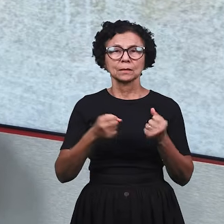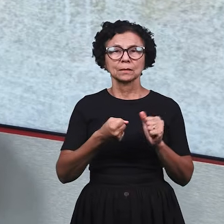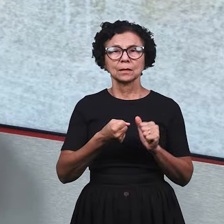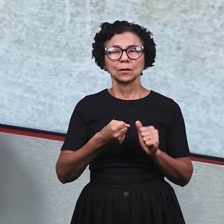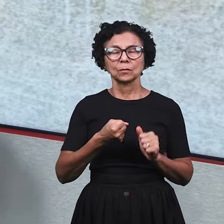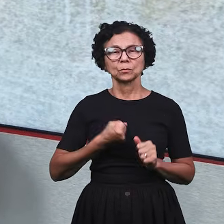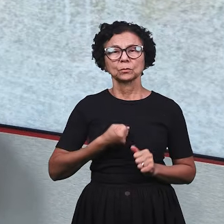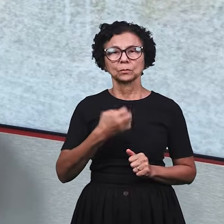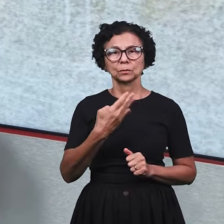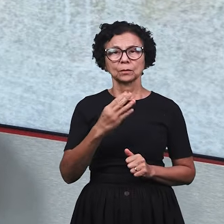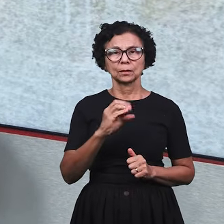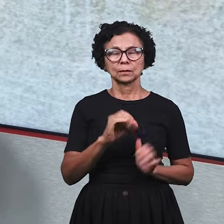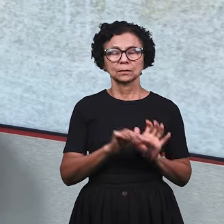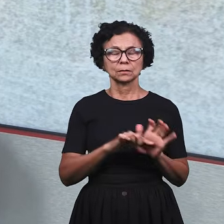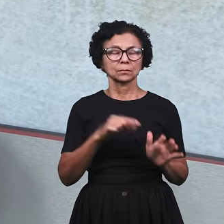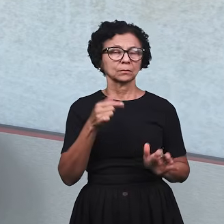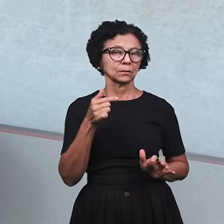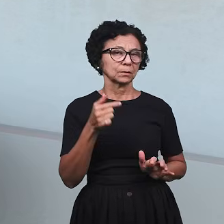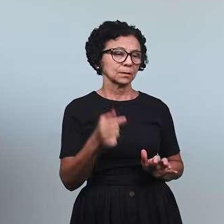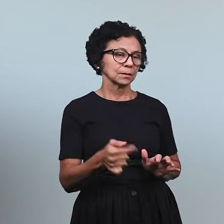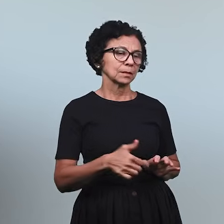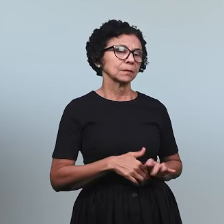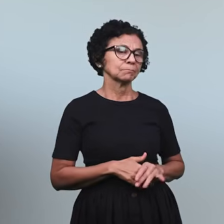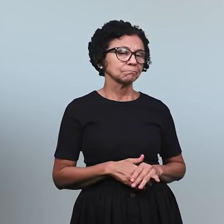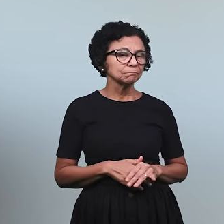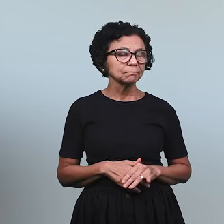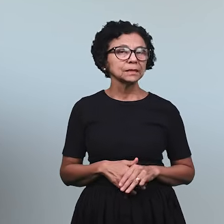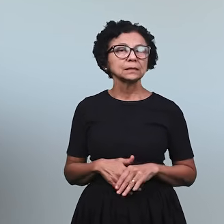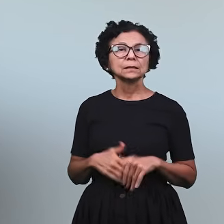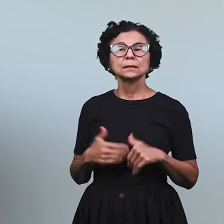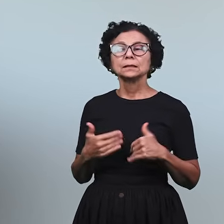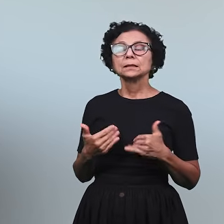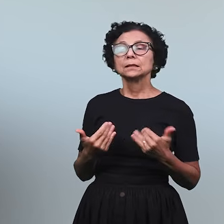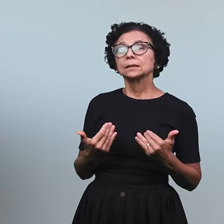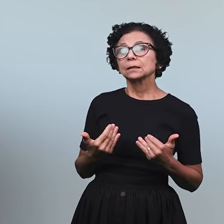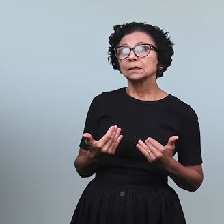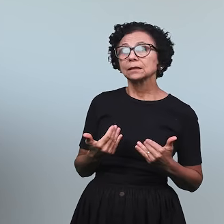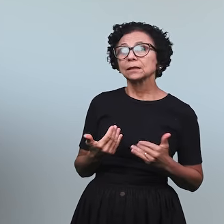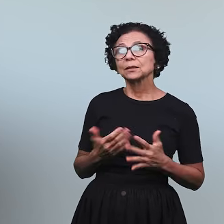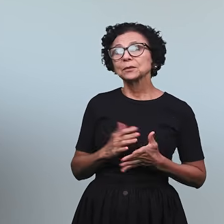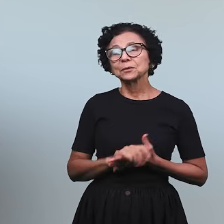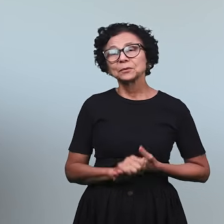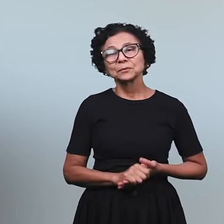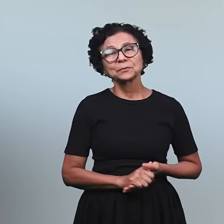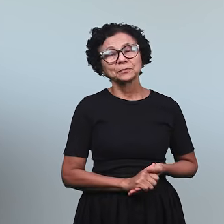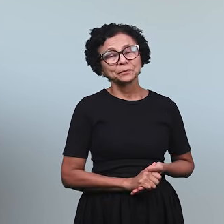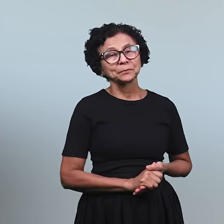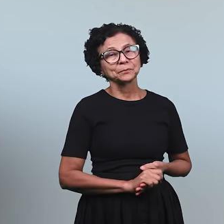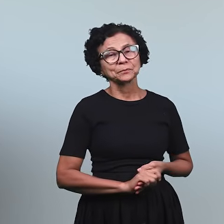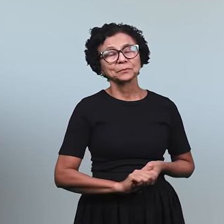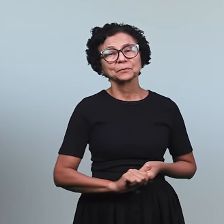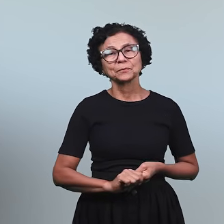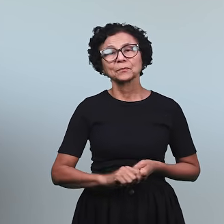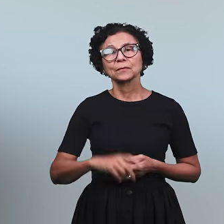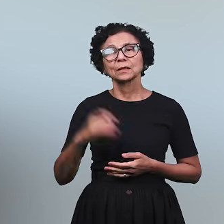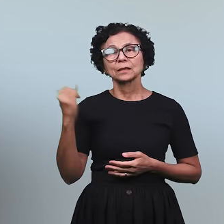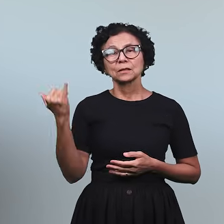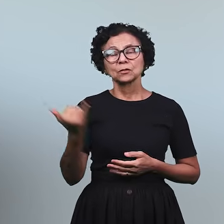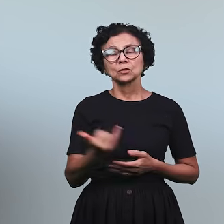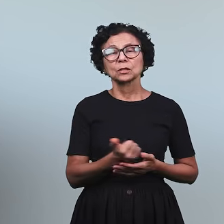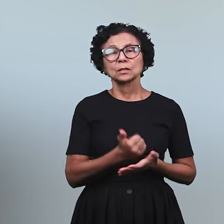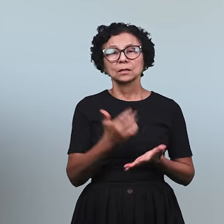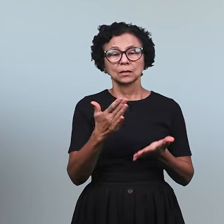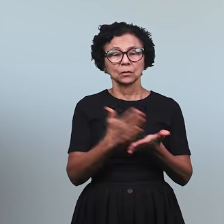versículo 7, quando diz assim: então disse, eis aqui venho, no rolo